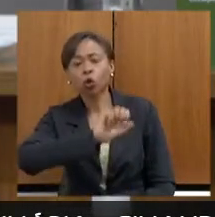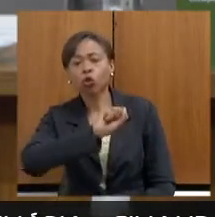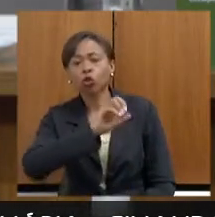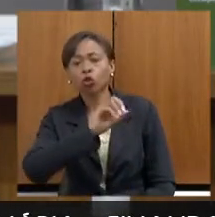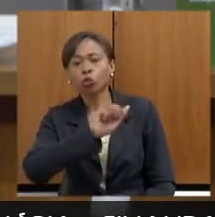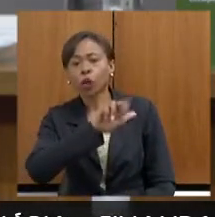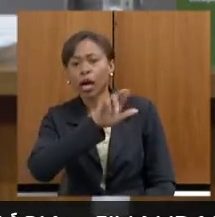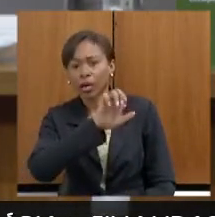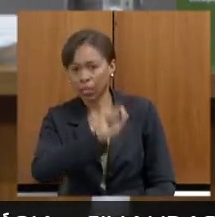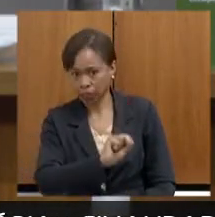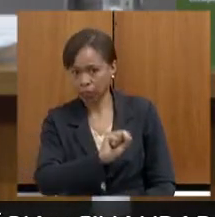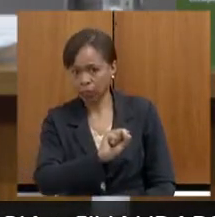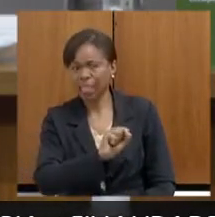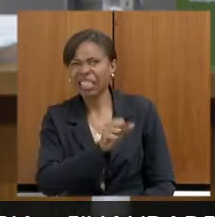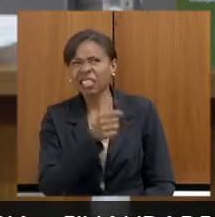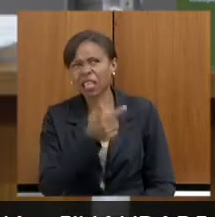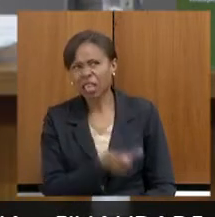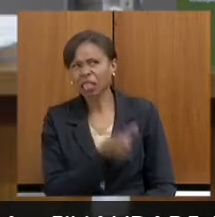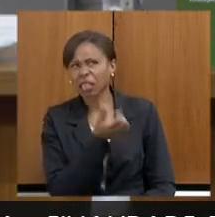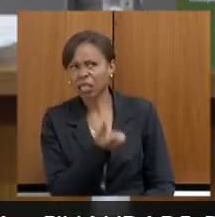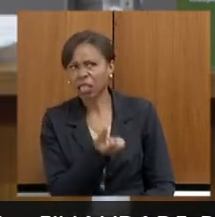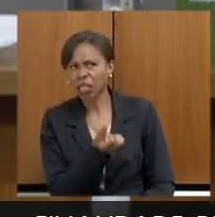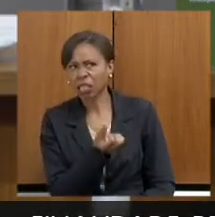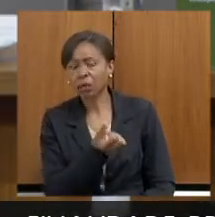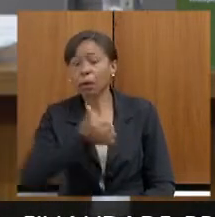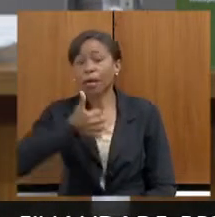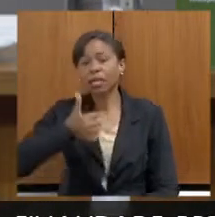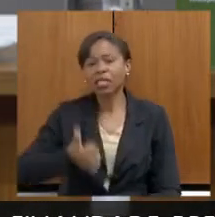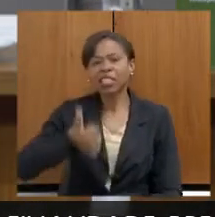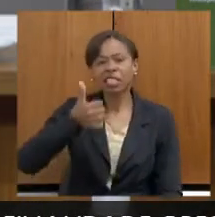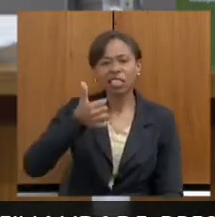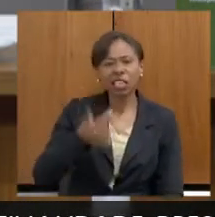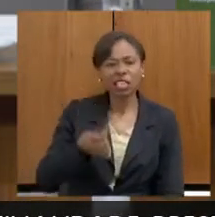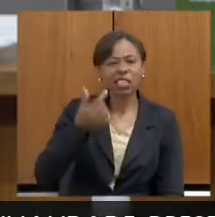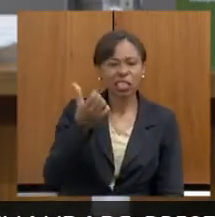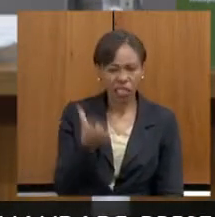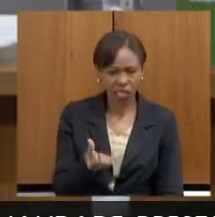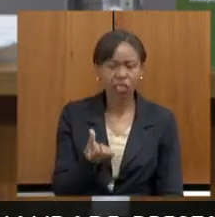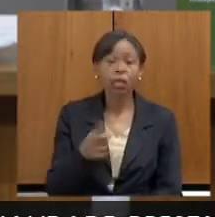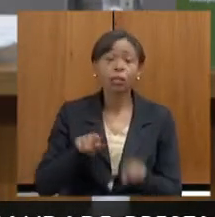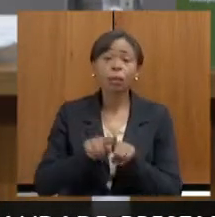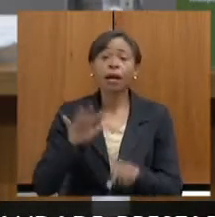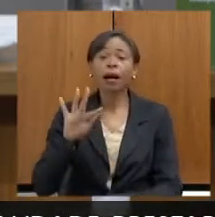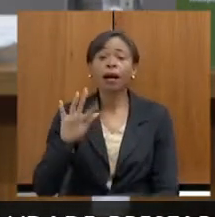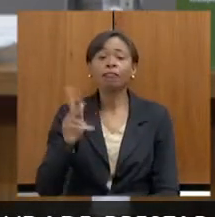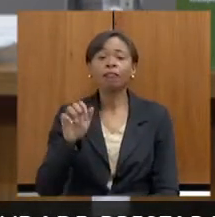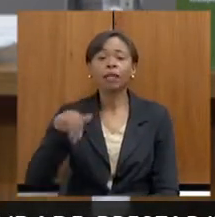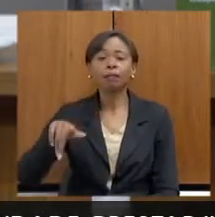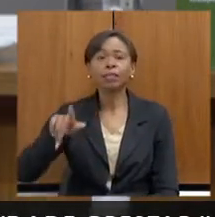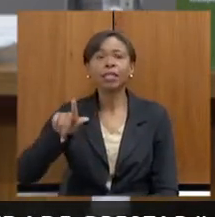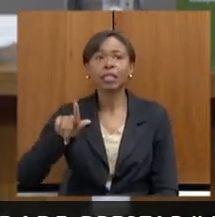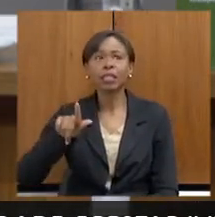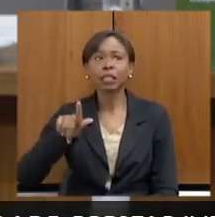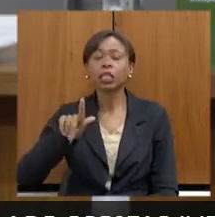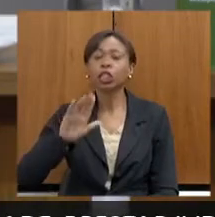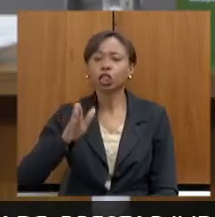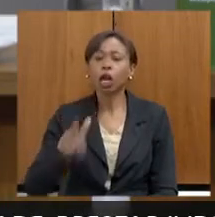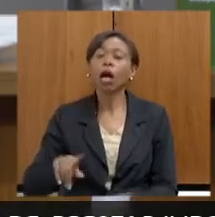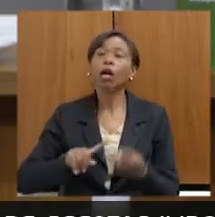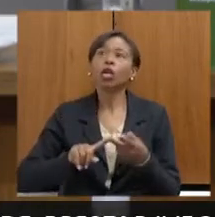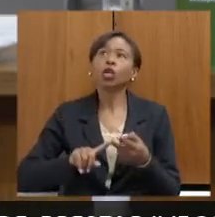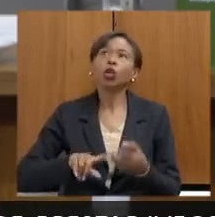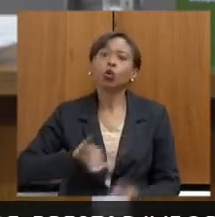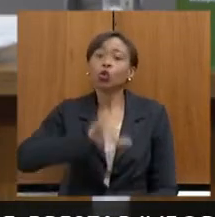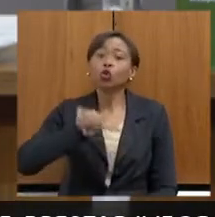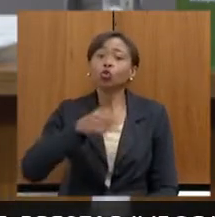116 leitos mas a fhemig abrir o leito em Hospital Geral João 23 onde tem muita gente que tem tentativa